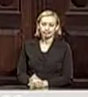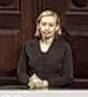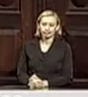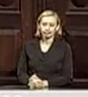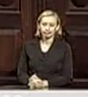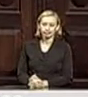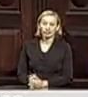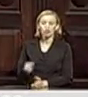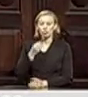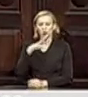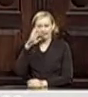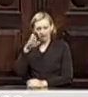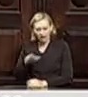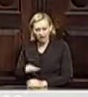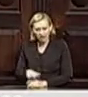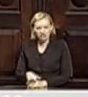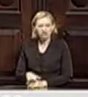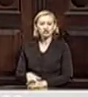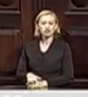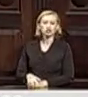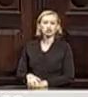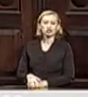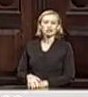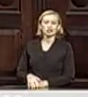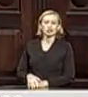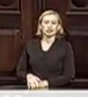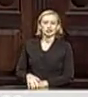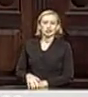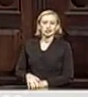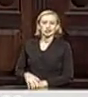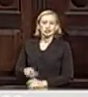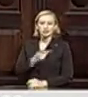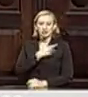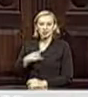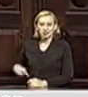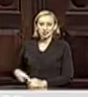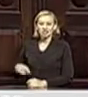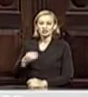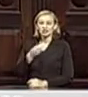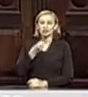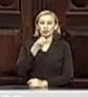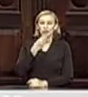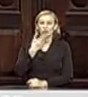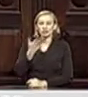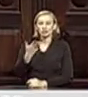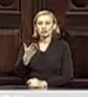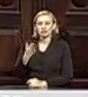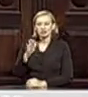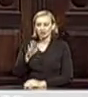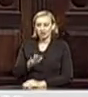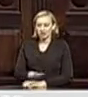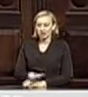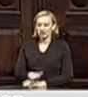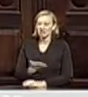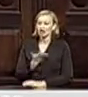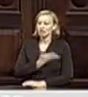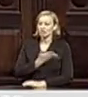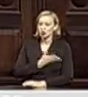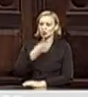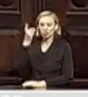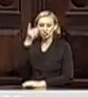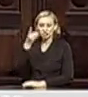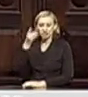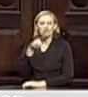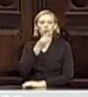Boa tarde, senhor presidente. Boa tarde, demais deputados. Boa tarde, servidores da saúde aqui presentes, mobilizados. Em